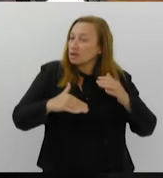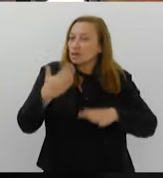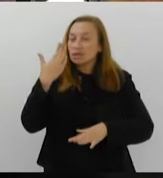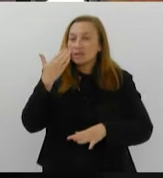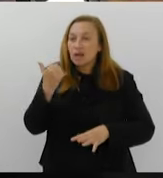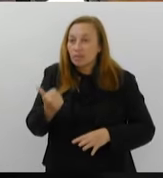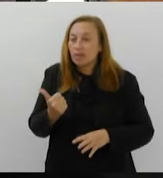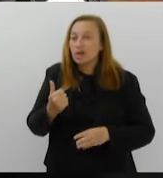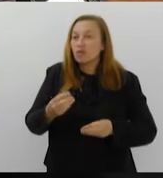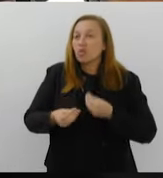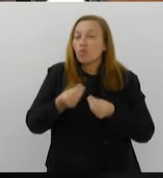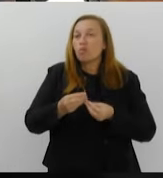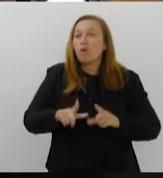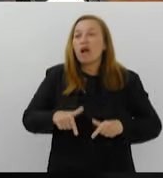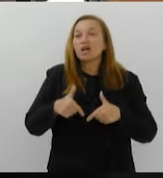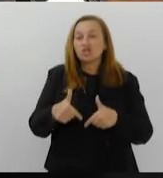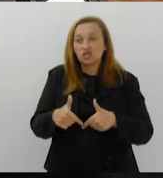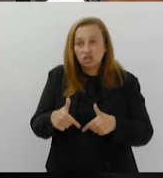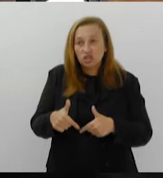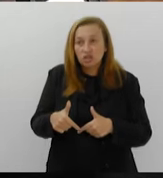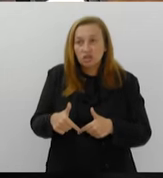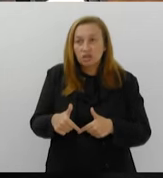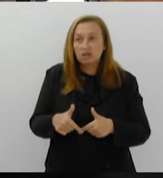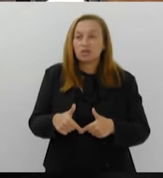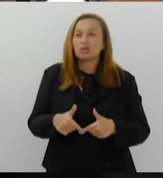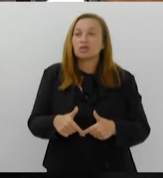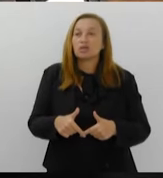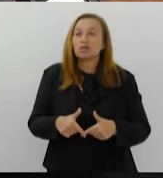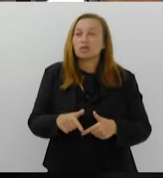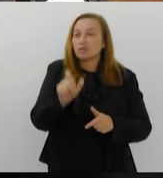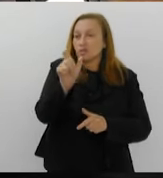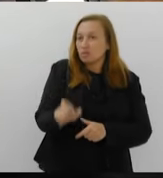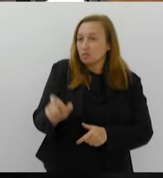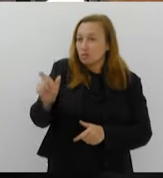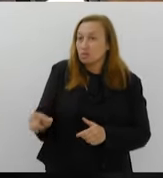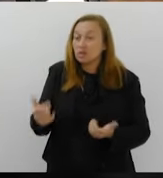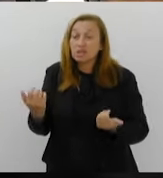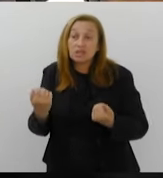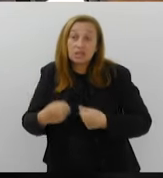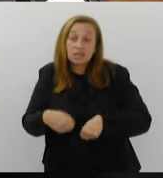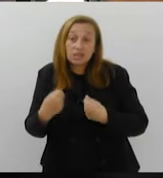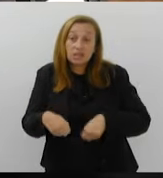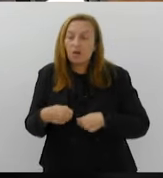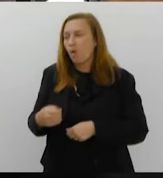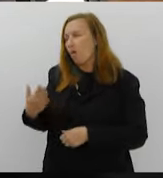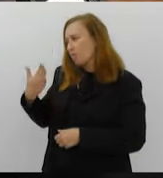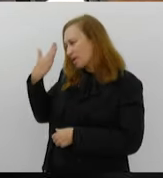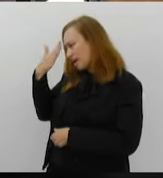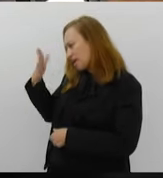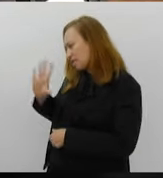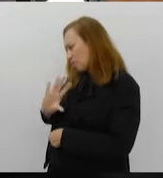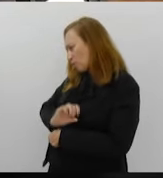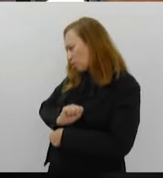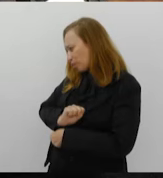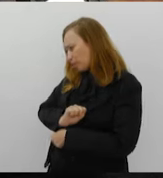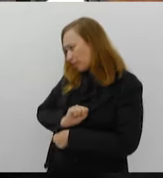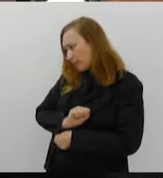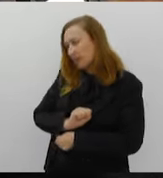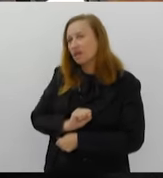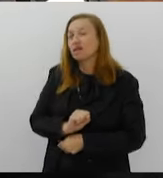esse público que necessita, obrigada, meu querido, da